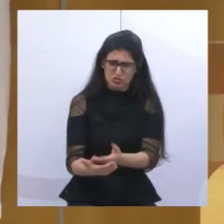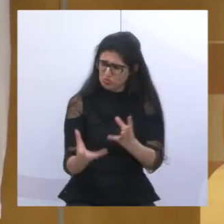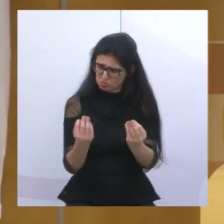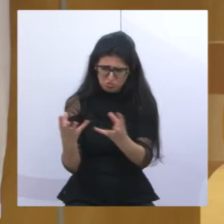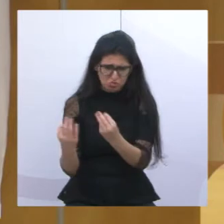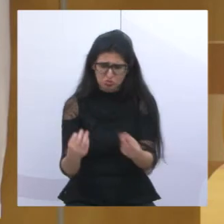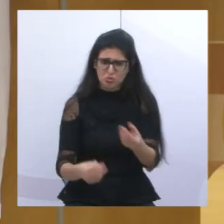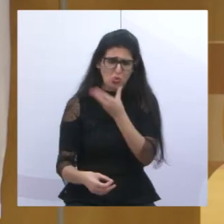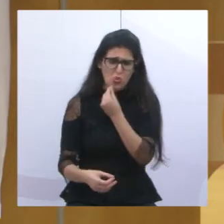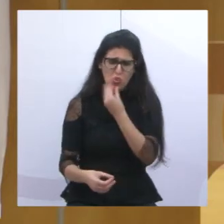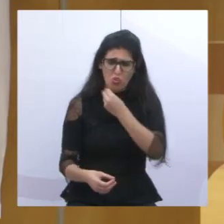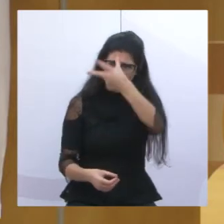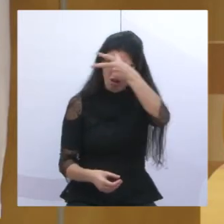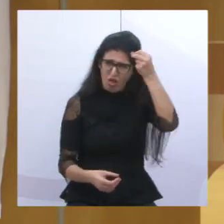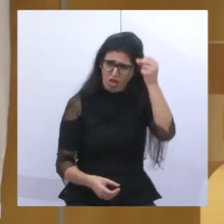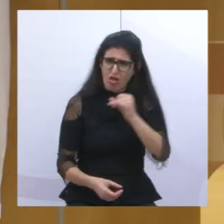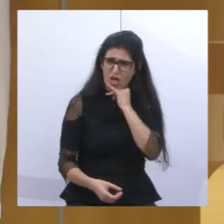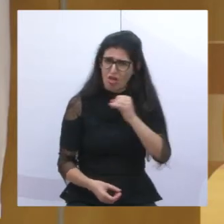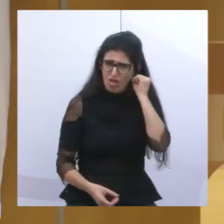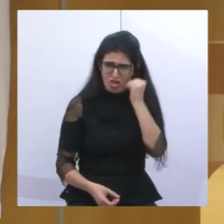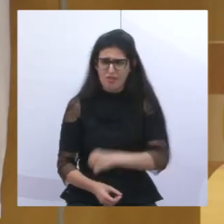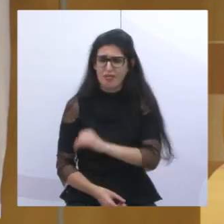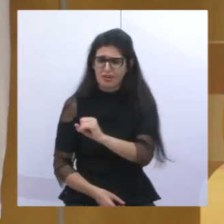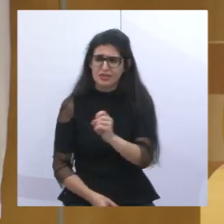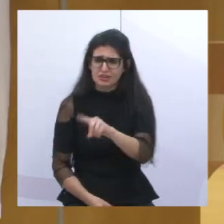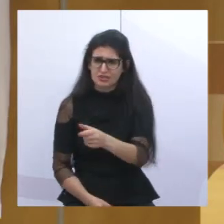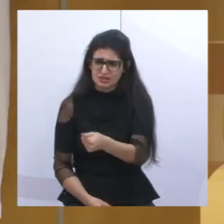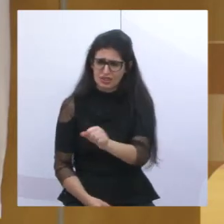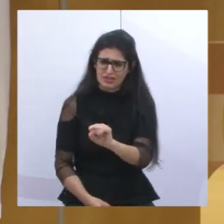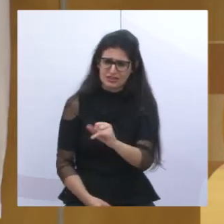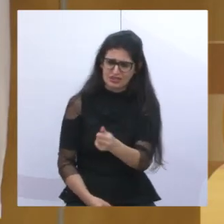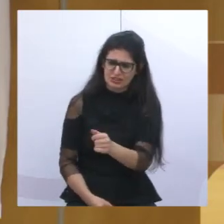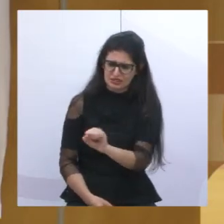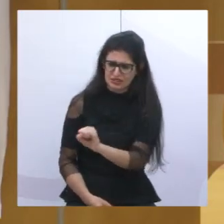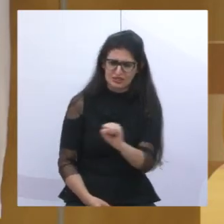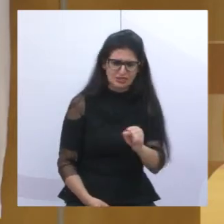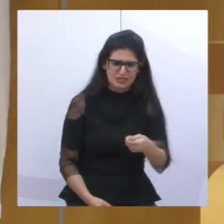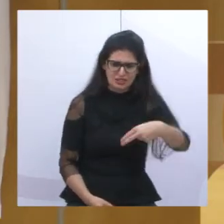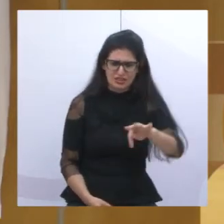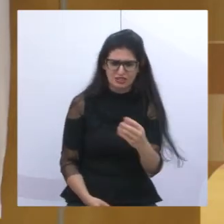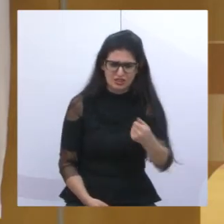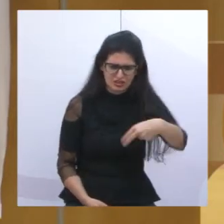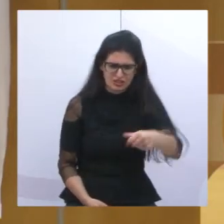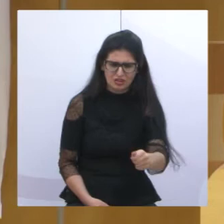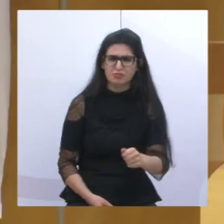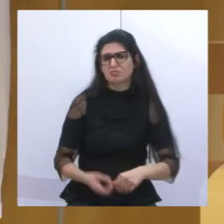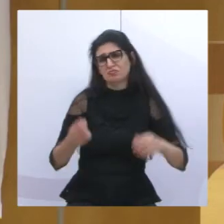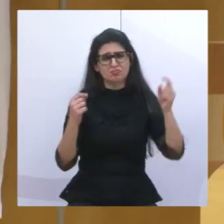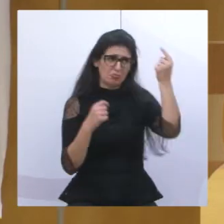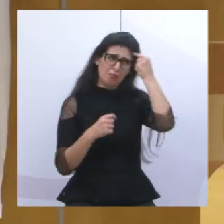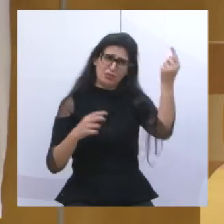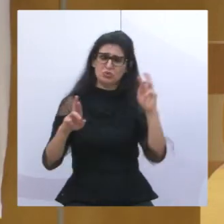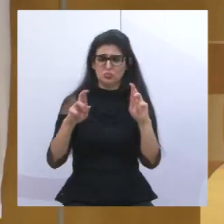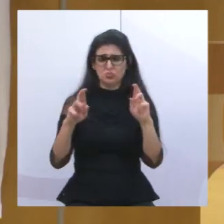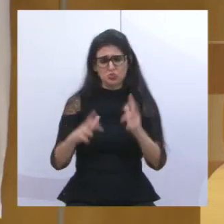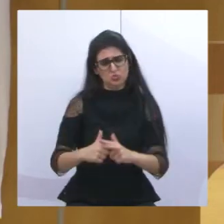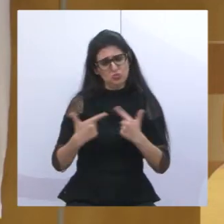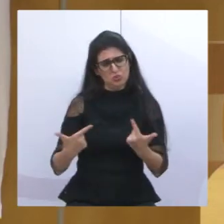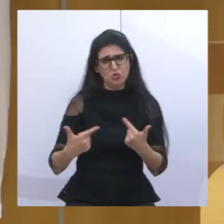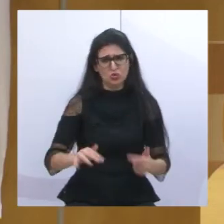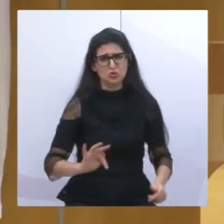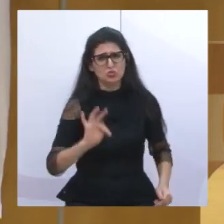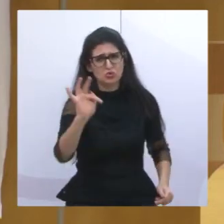Santana, e eu não posso deixar de vir aqui e falar que quem sabe um dia que Nós não precisamos estar investindo